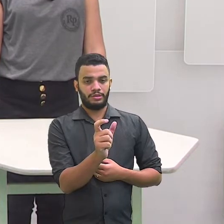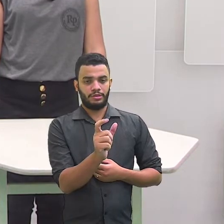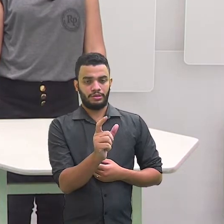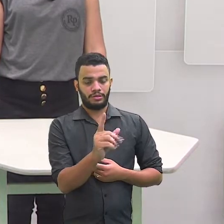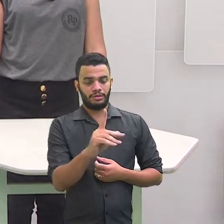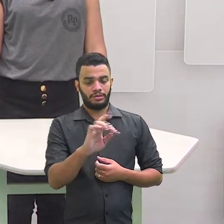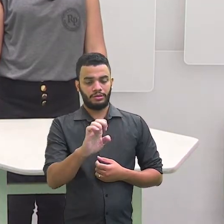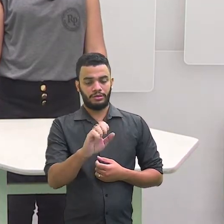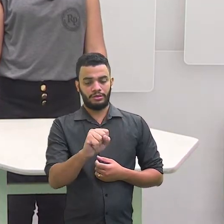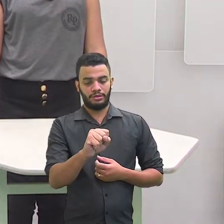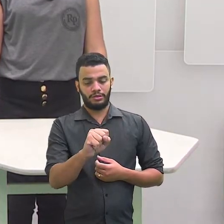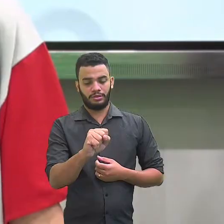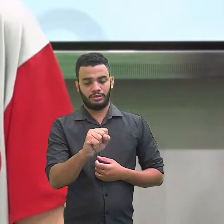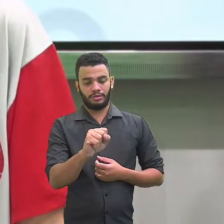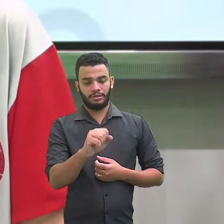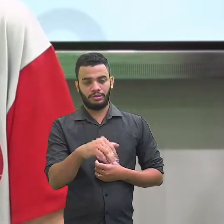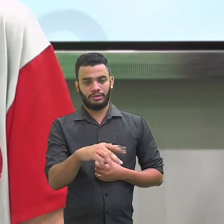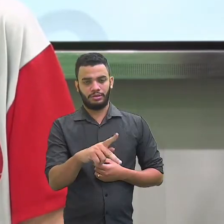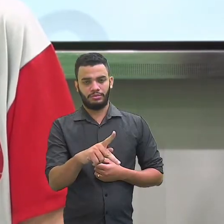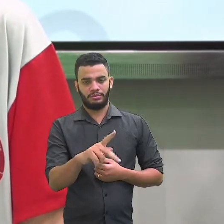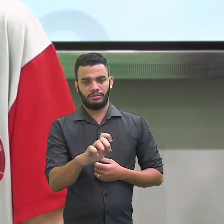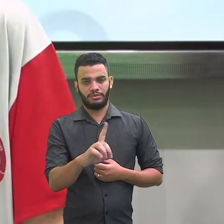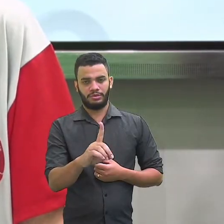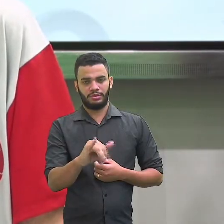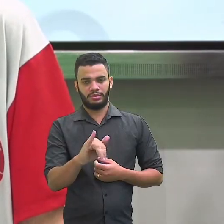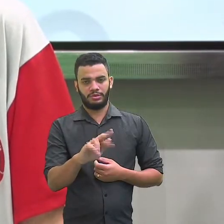desimpedir. Desimpedir.